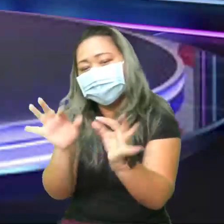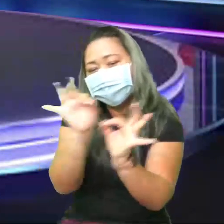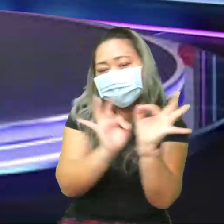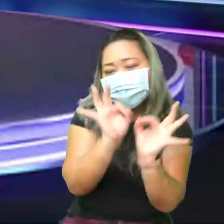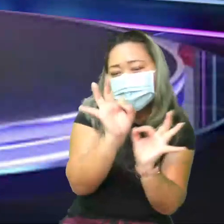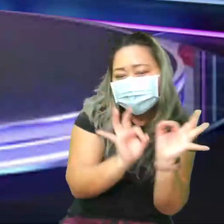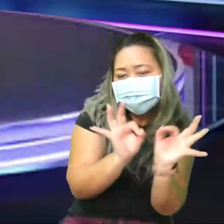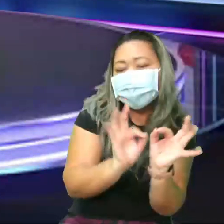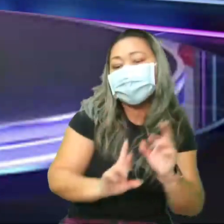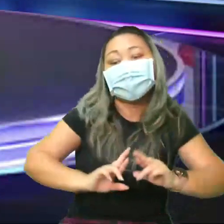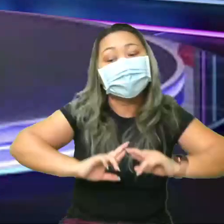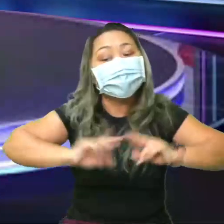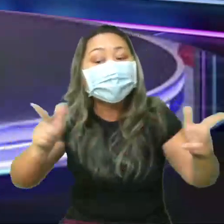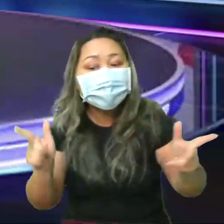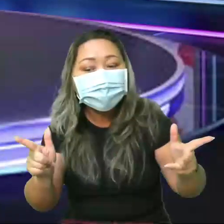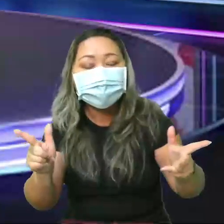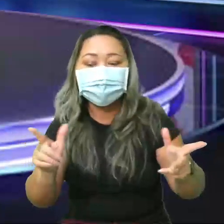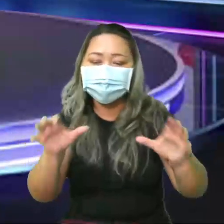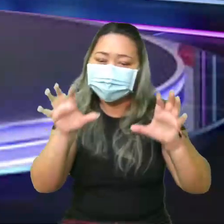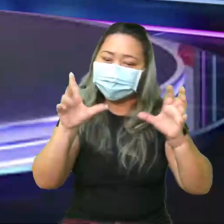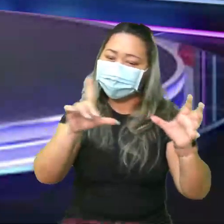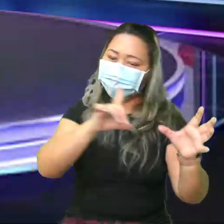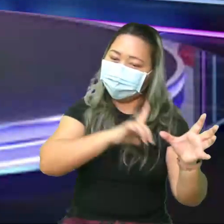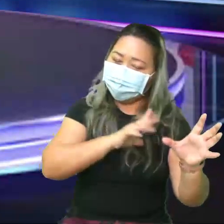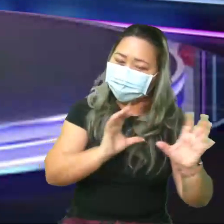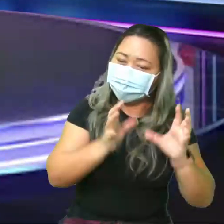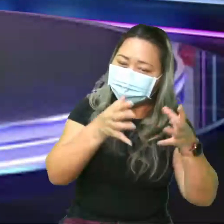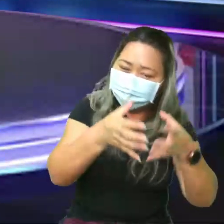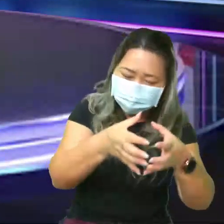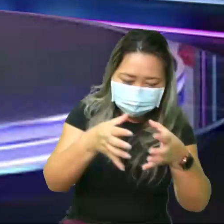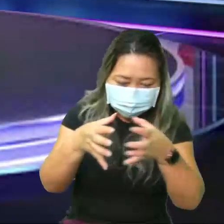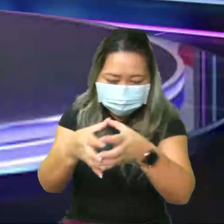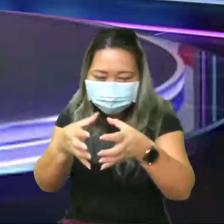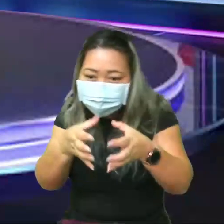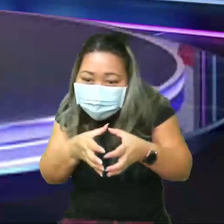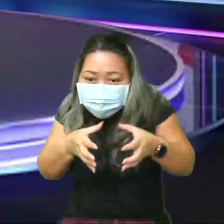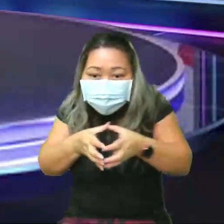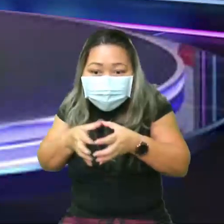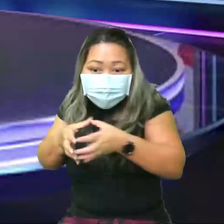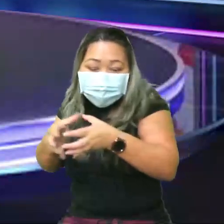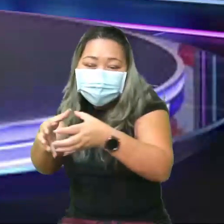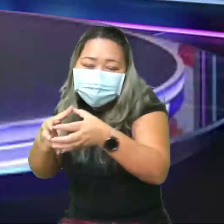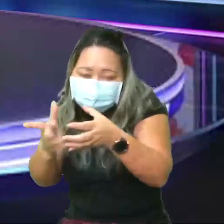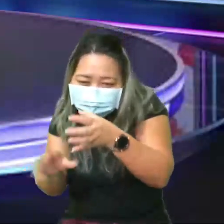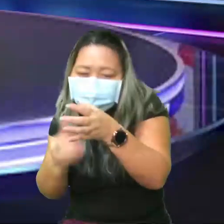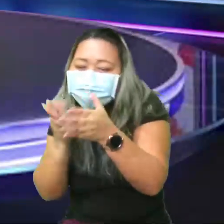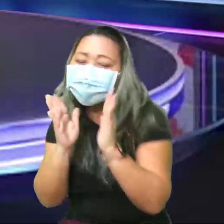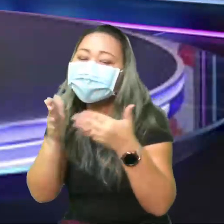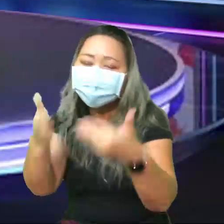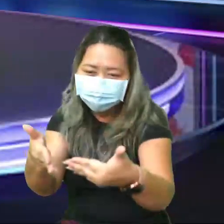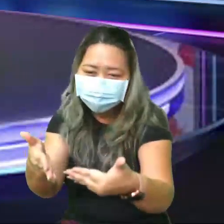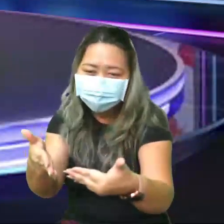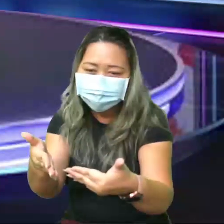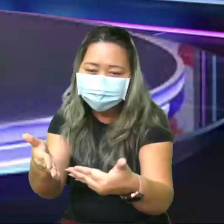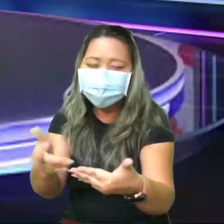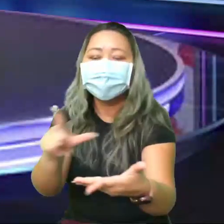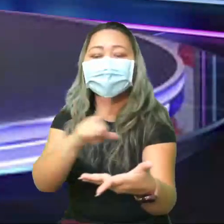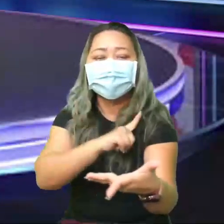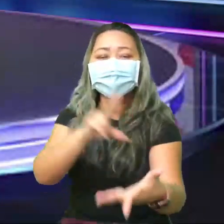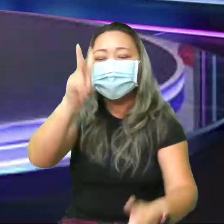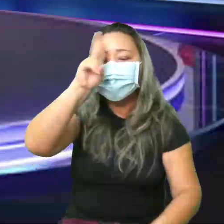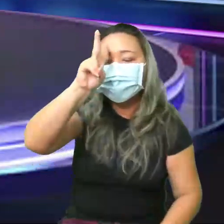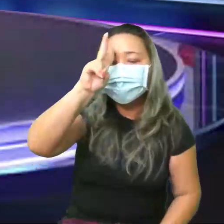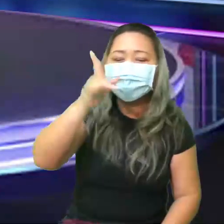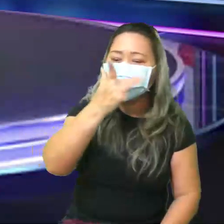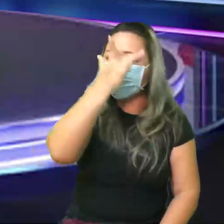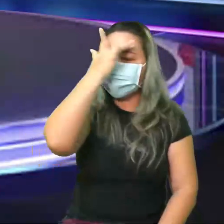guardarem as células, vasos sanguíneos, realizar excreções, como o processo do suor, tá? Então, os